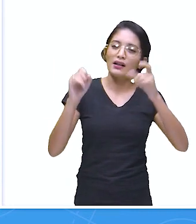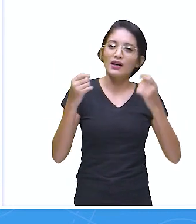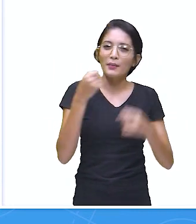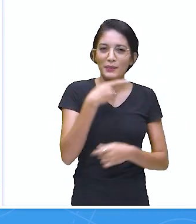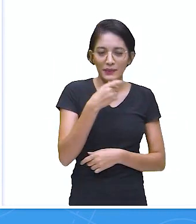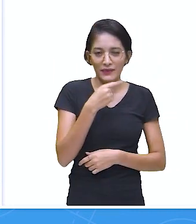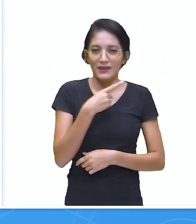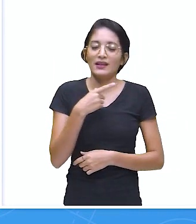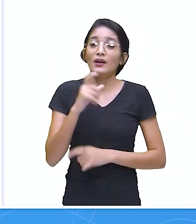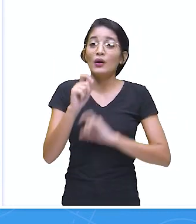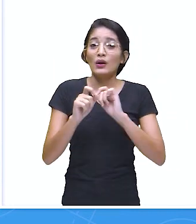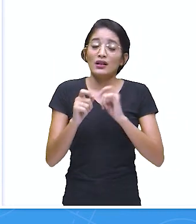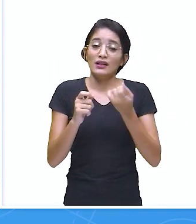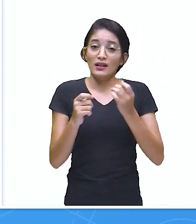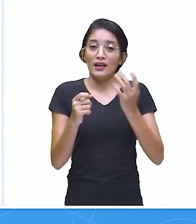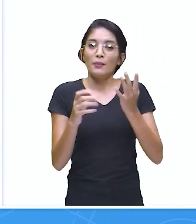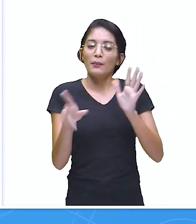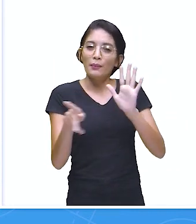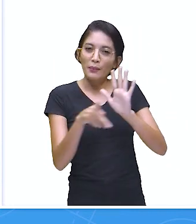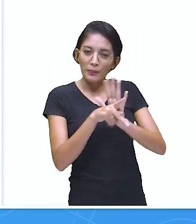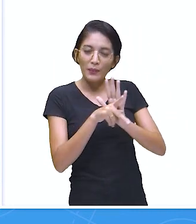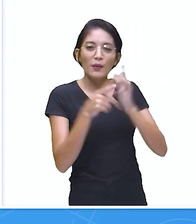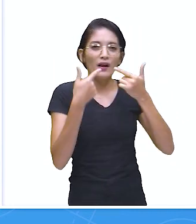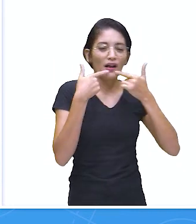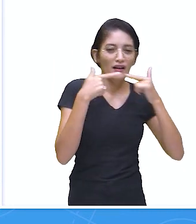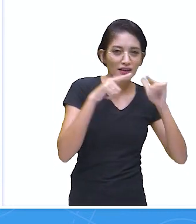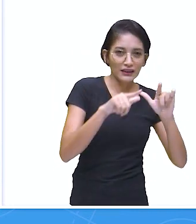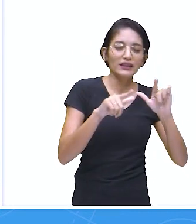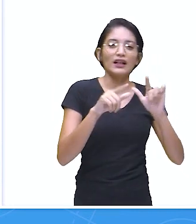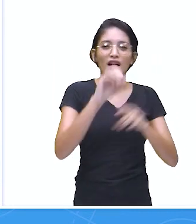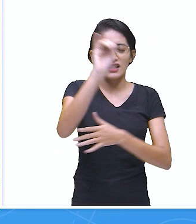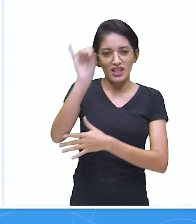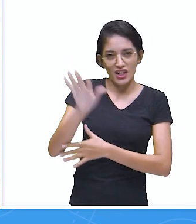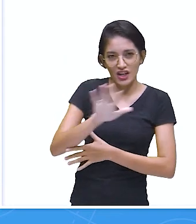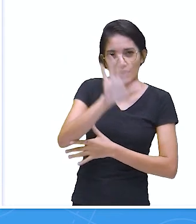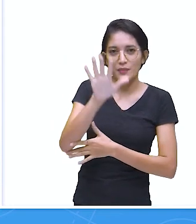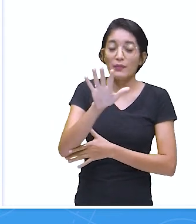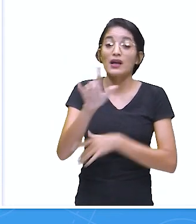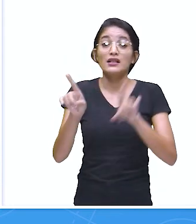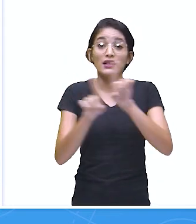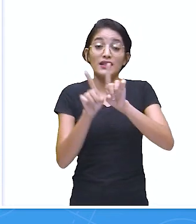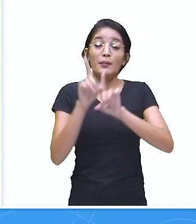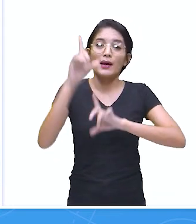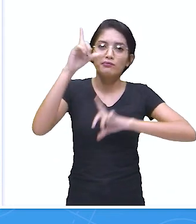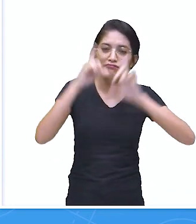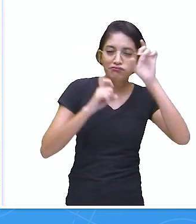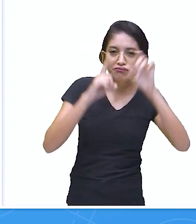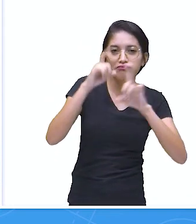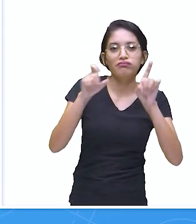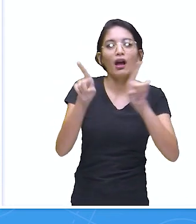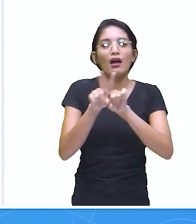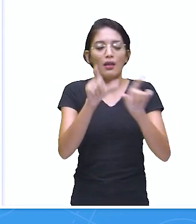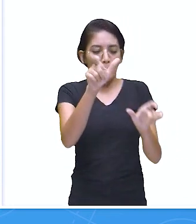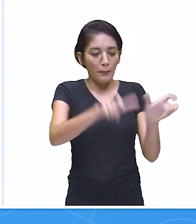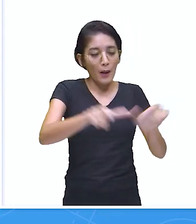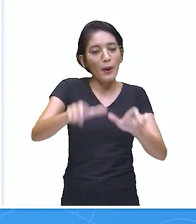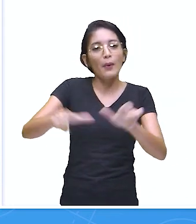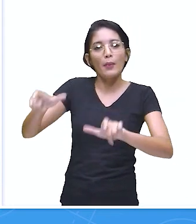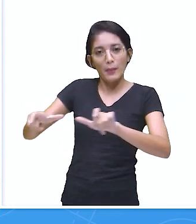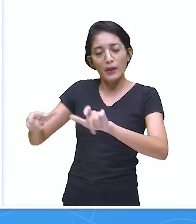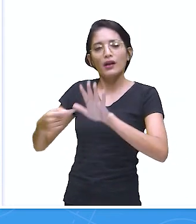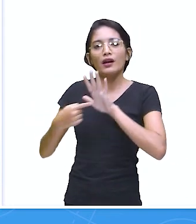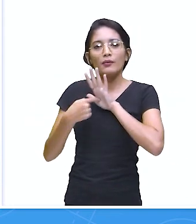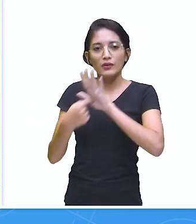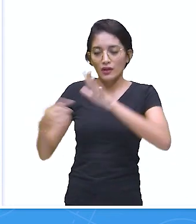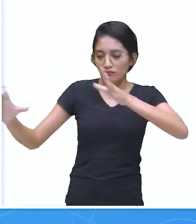linguagem não verbal, através da imagem, através das expressões dos personagens, que vão também